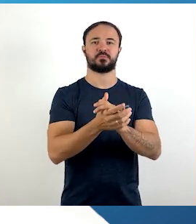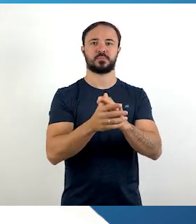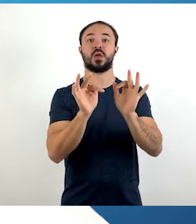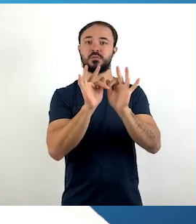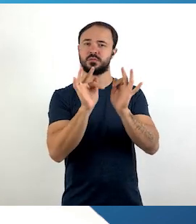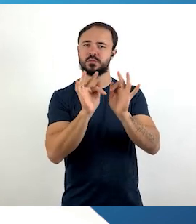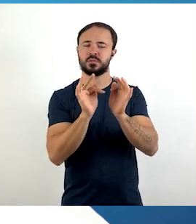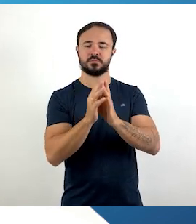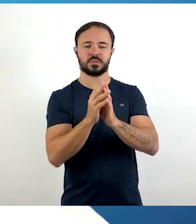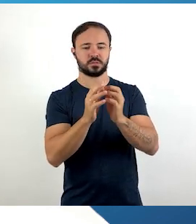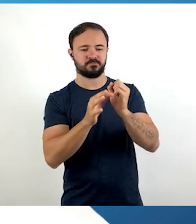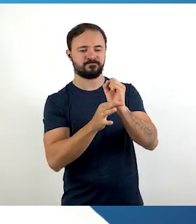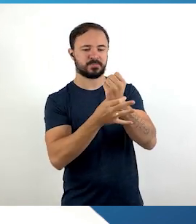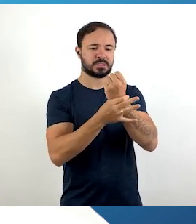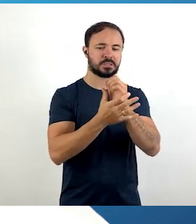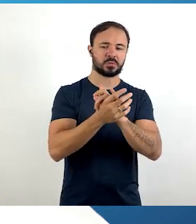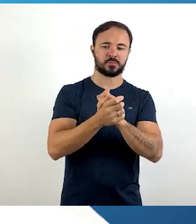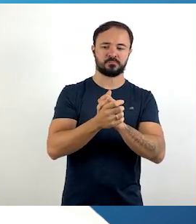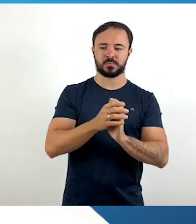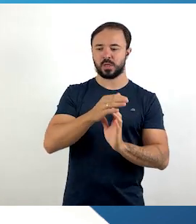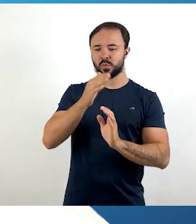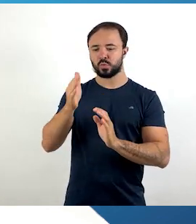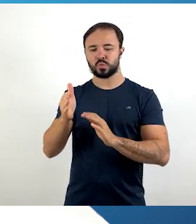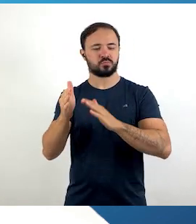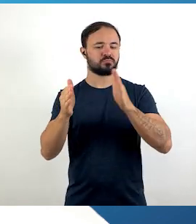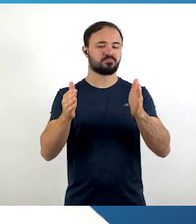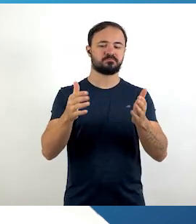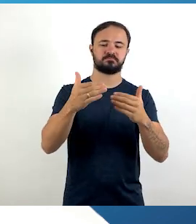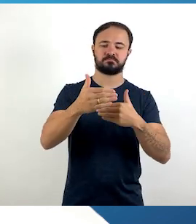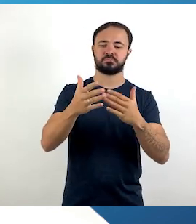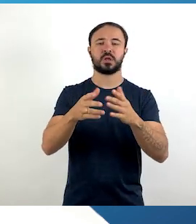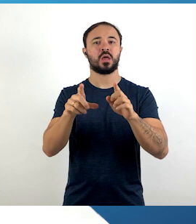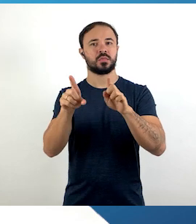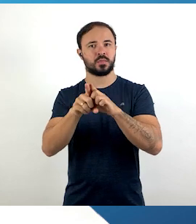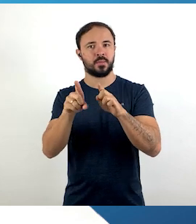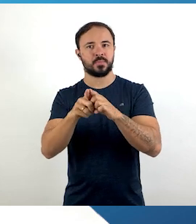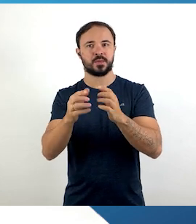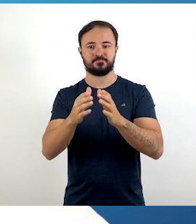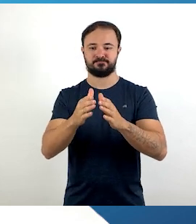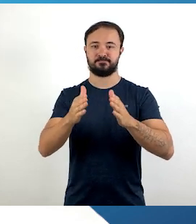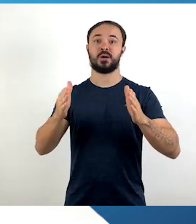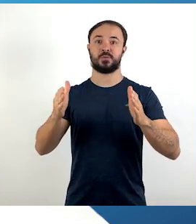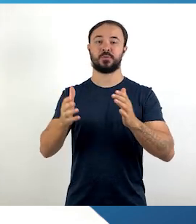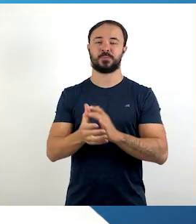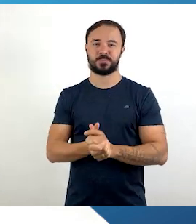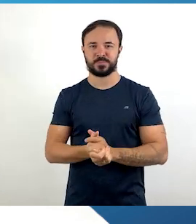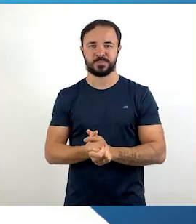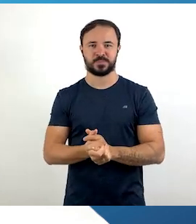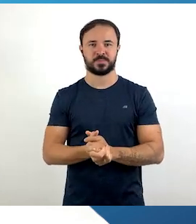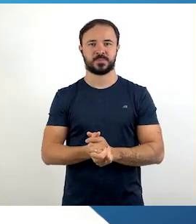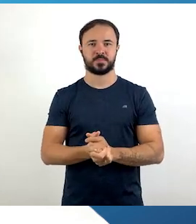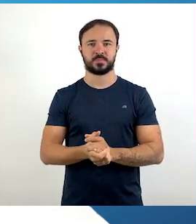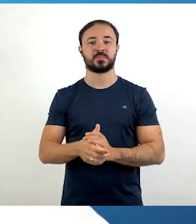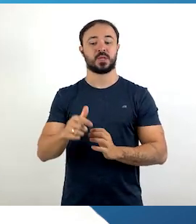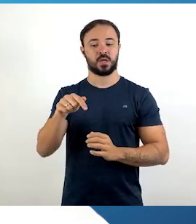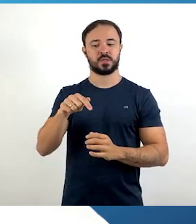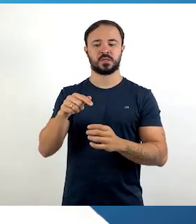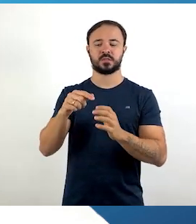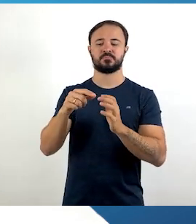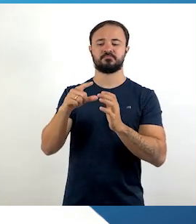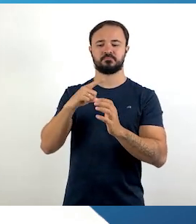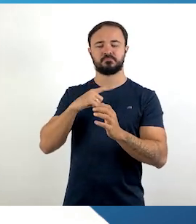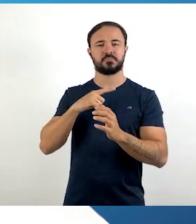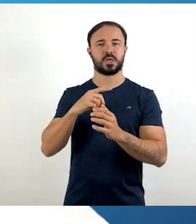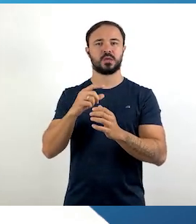simples. Do lado dele, vamos fixar a estrutura das barras maiores, também com essa peça onde ela vai